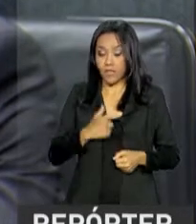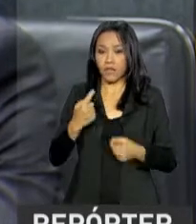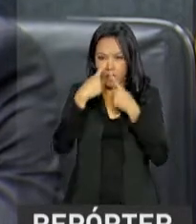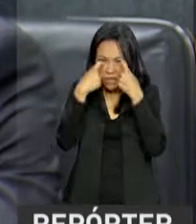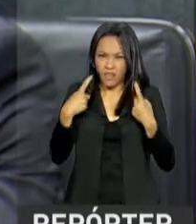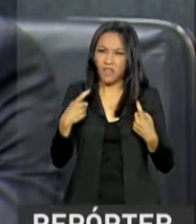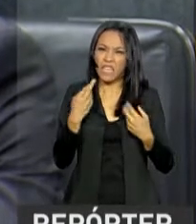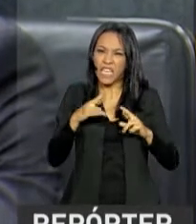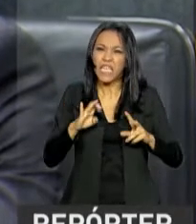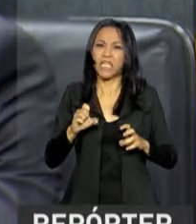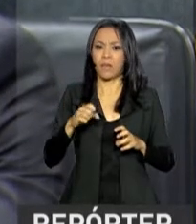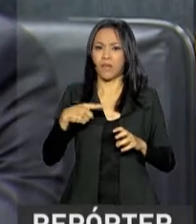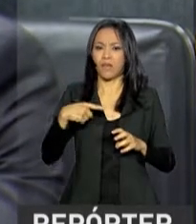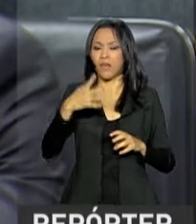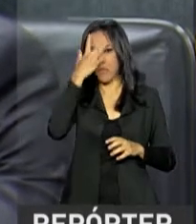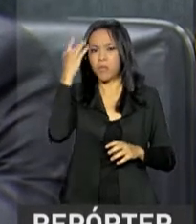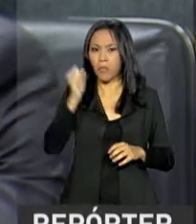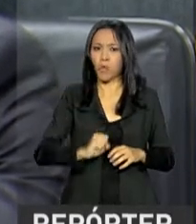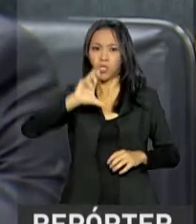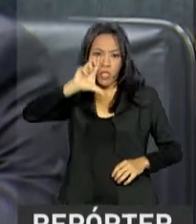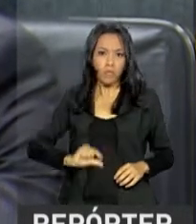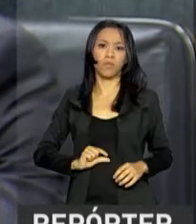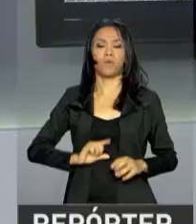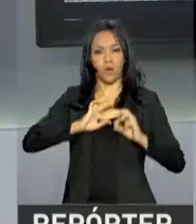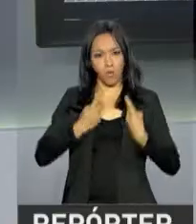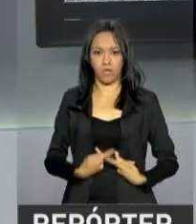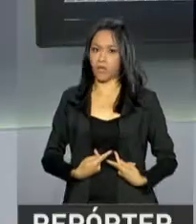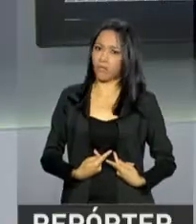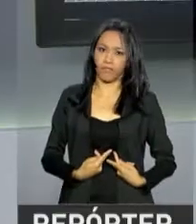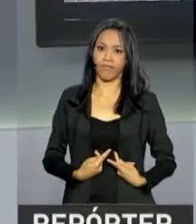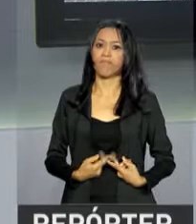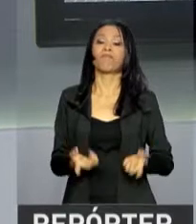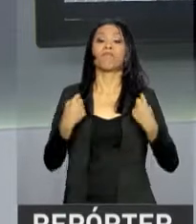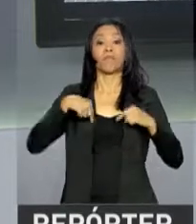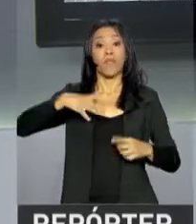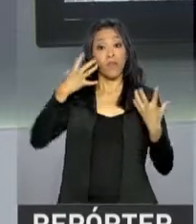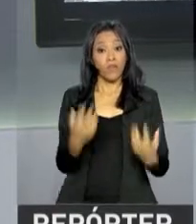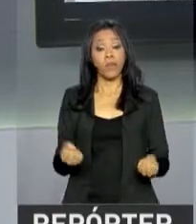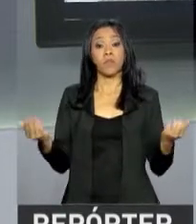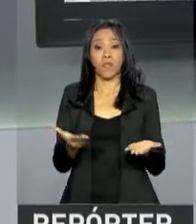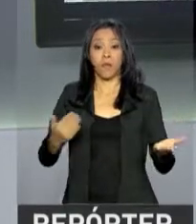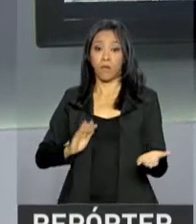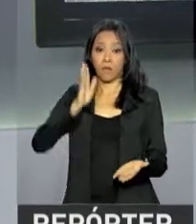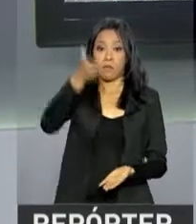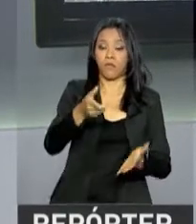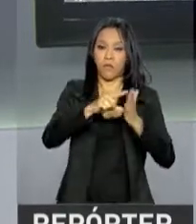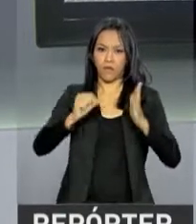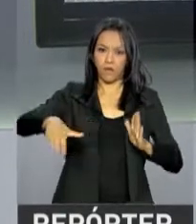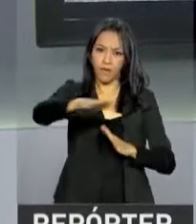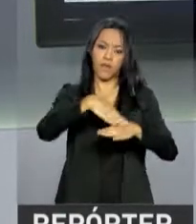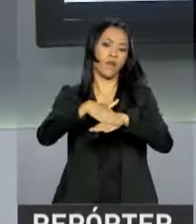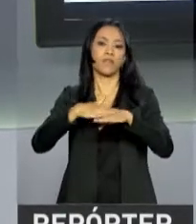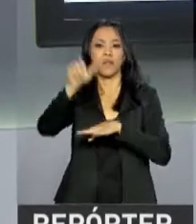pode ser diminuído desde ano e nós vamos agora ao palácio do planalto falar com a repórter